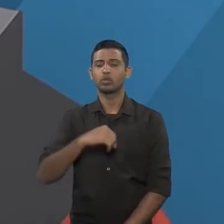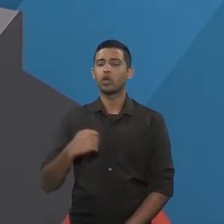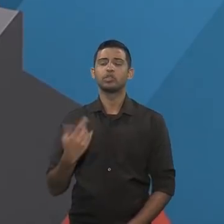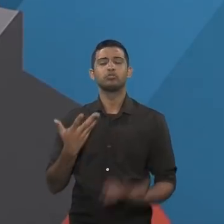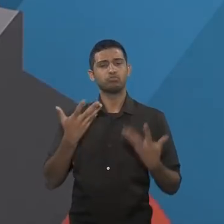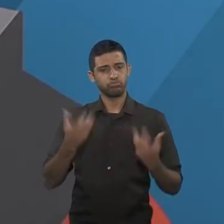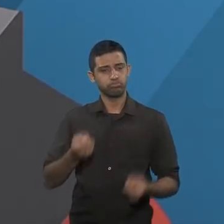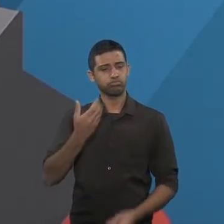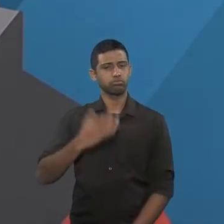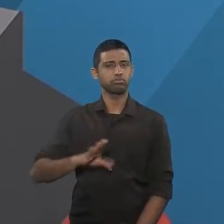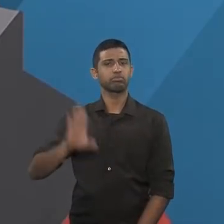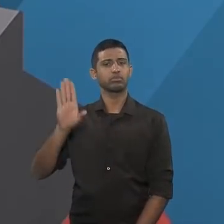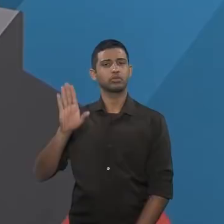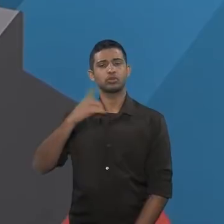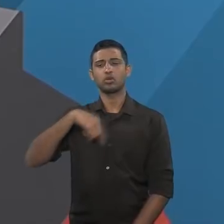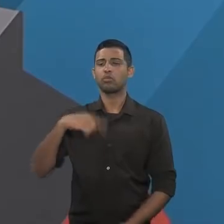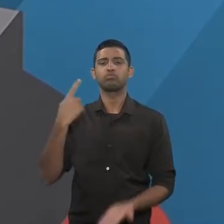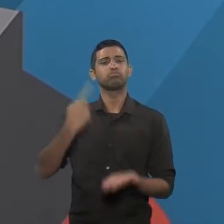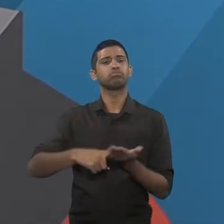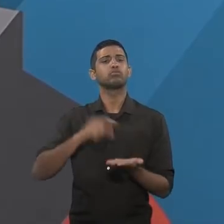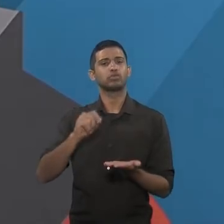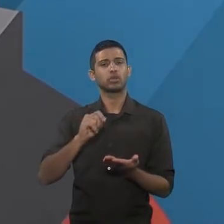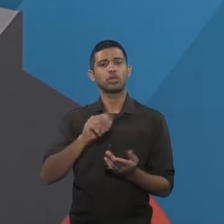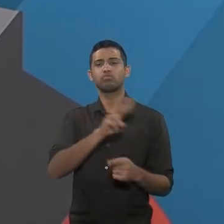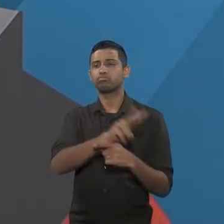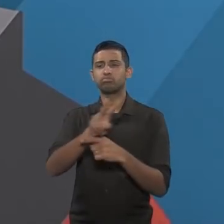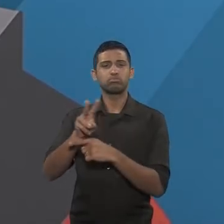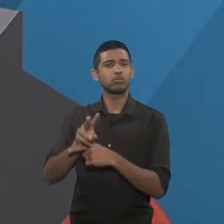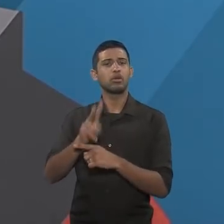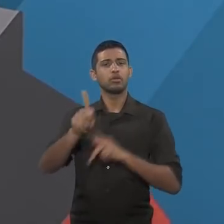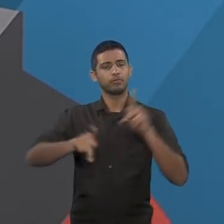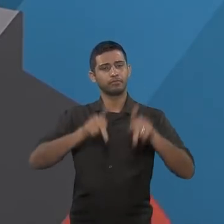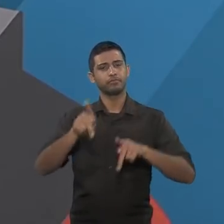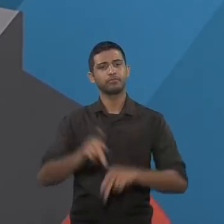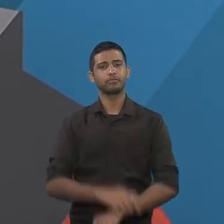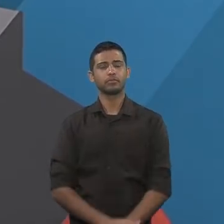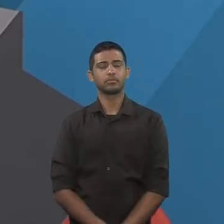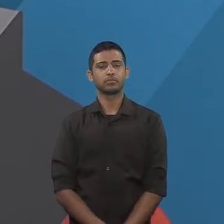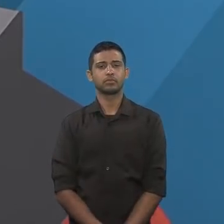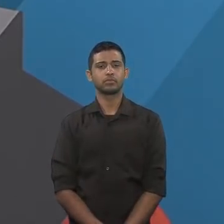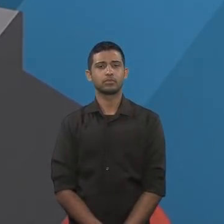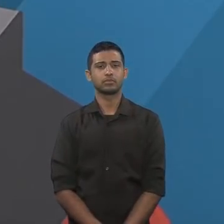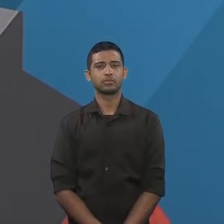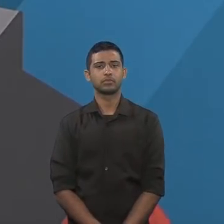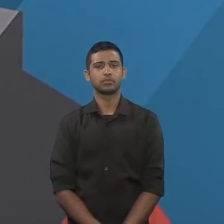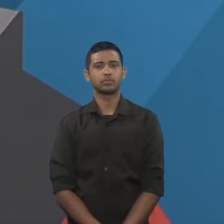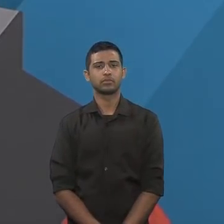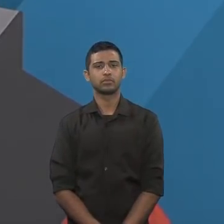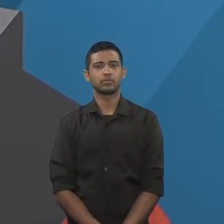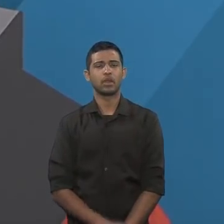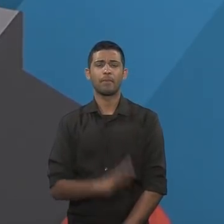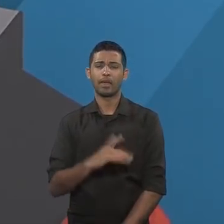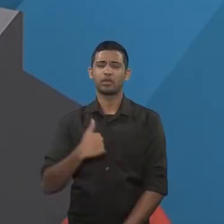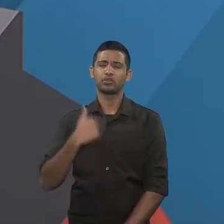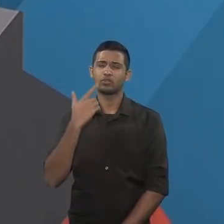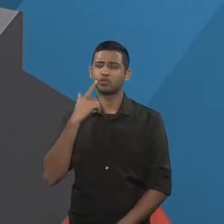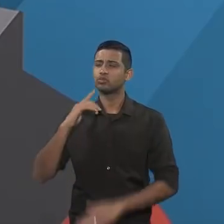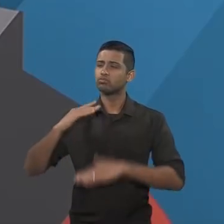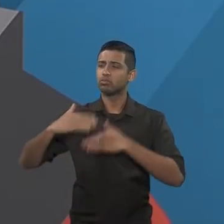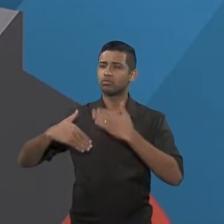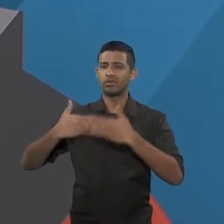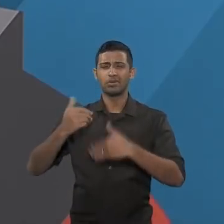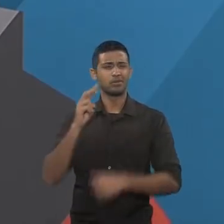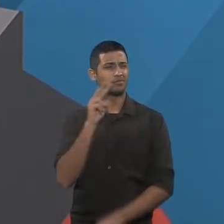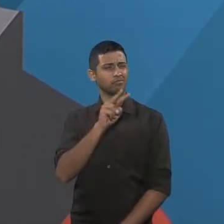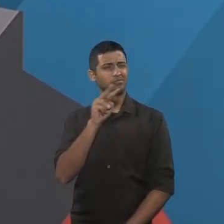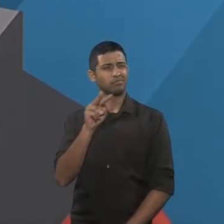o mandato, o compromisso nosso é defender a população. E deparamos com algumas questões que